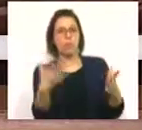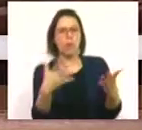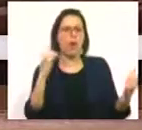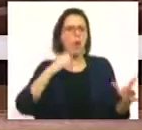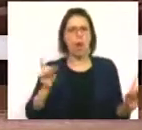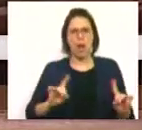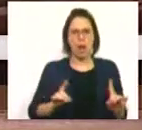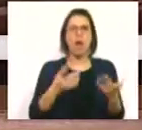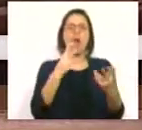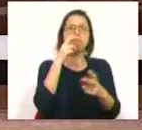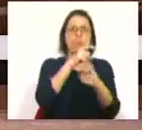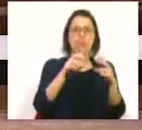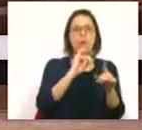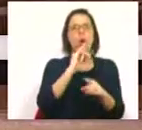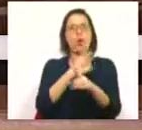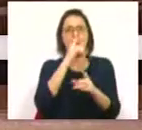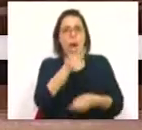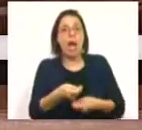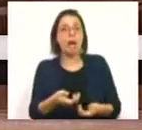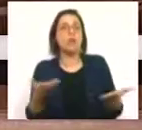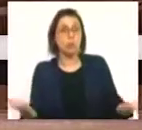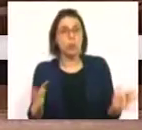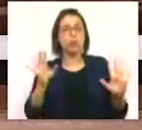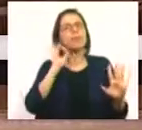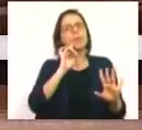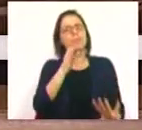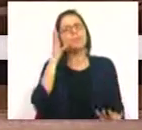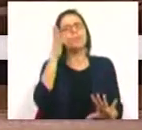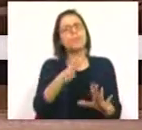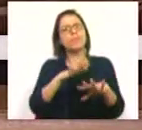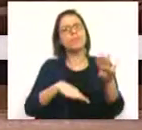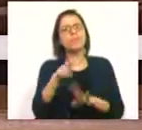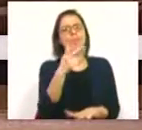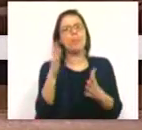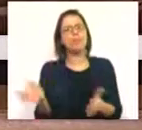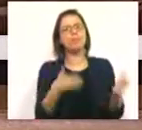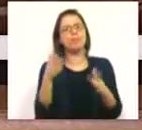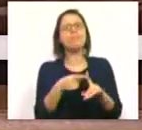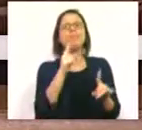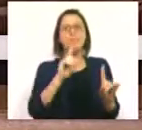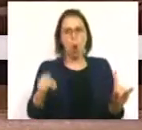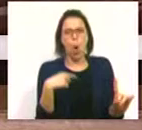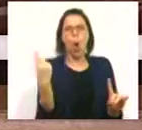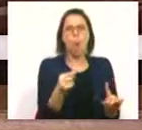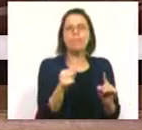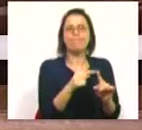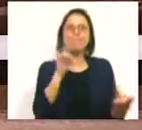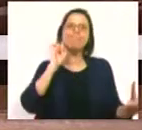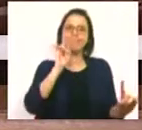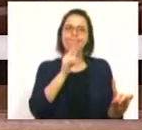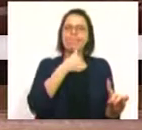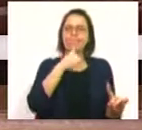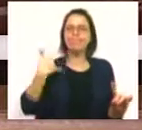nomeadamente a cinegética ou até a própria agricultura, importa referir que a produção linhosa assume ou deveria assumir uma